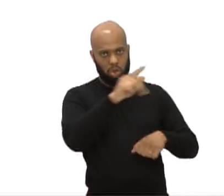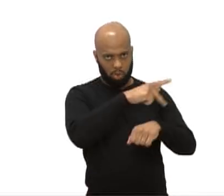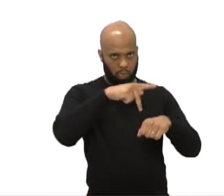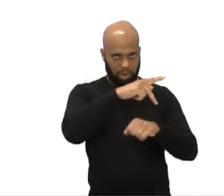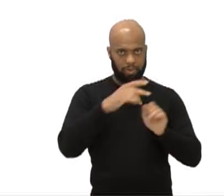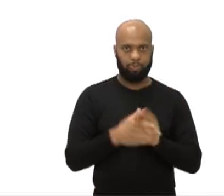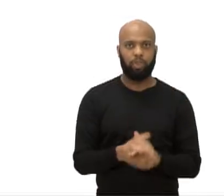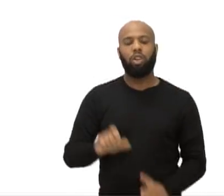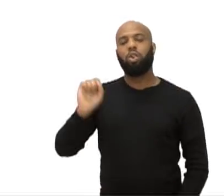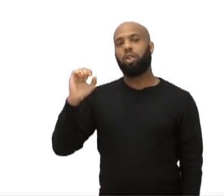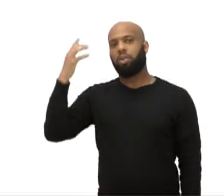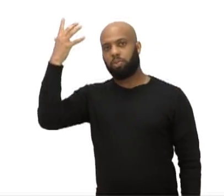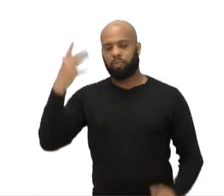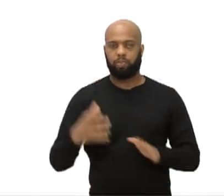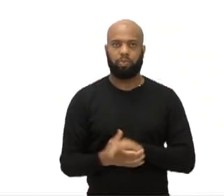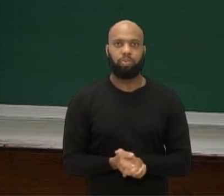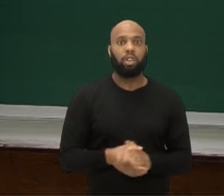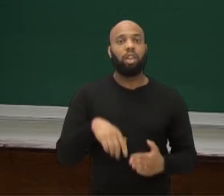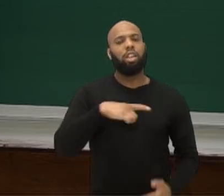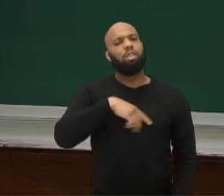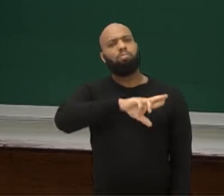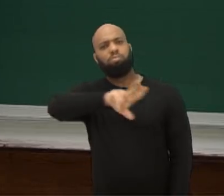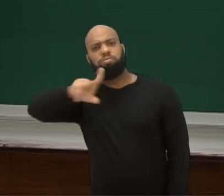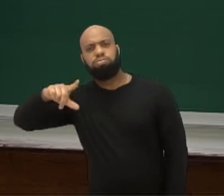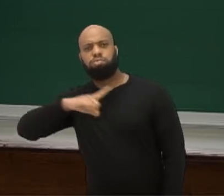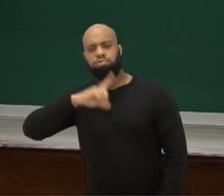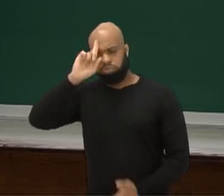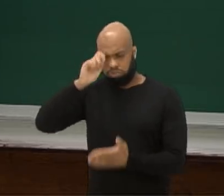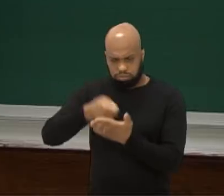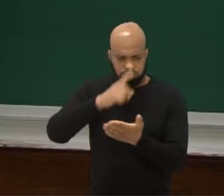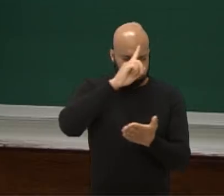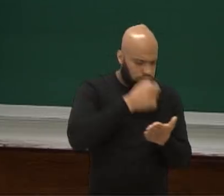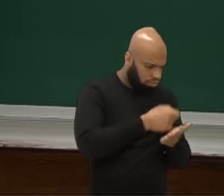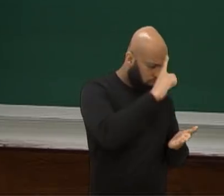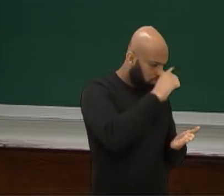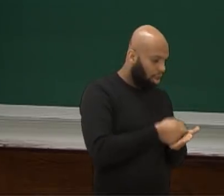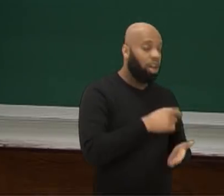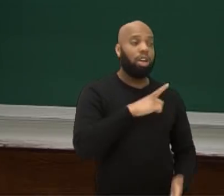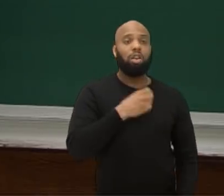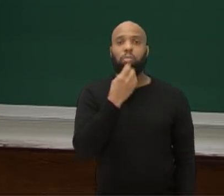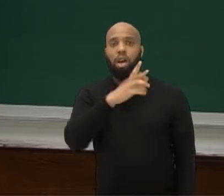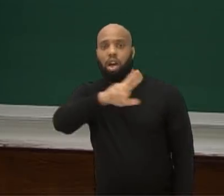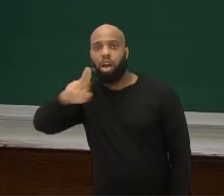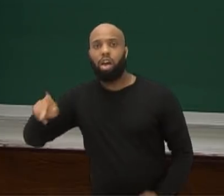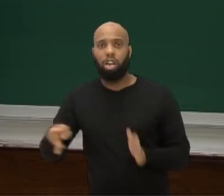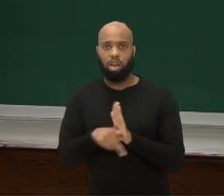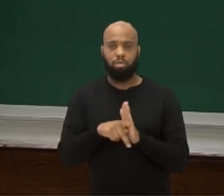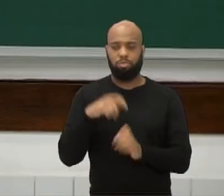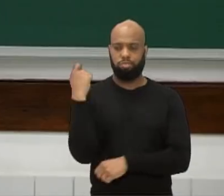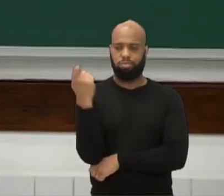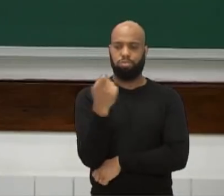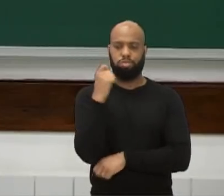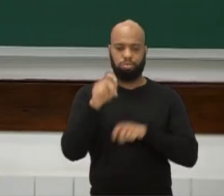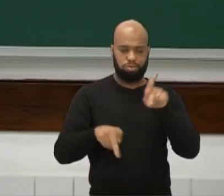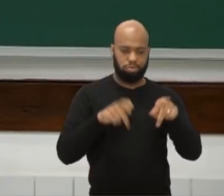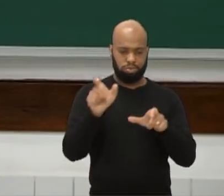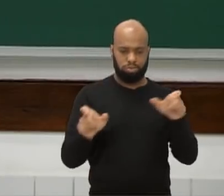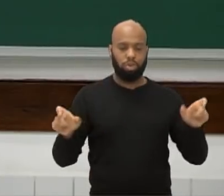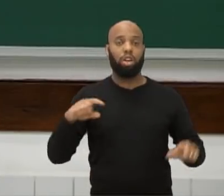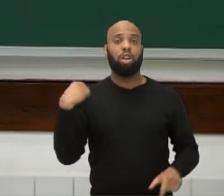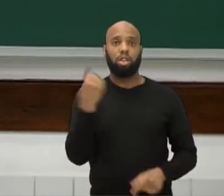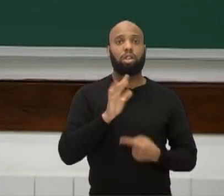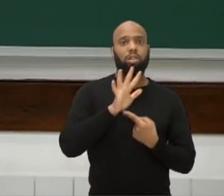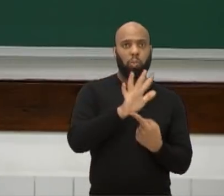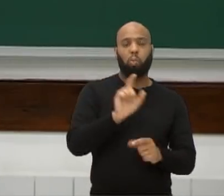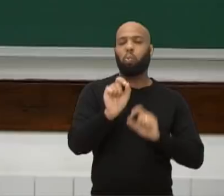Aqui, o que acontece? Várias foram as decisões que beneficiaram os gaúchos. Tá? Nós